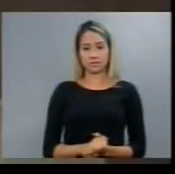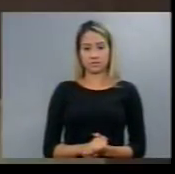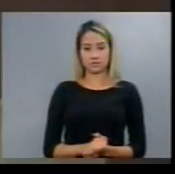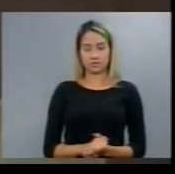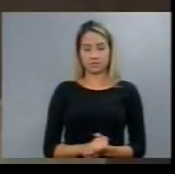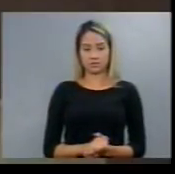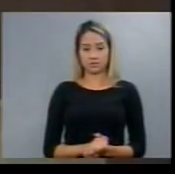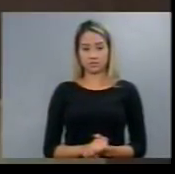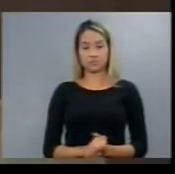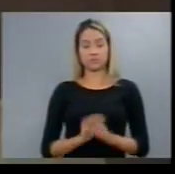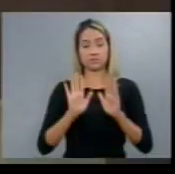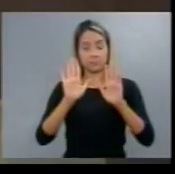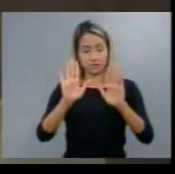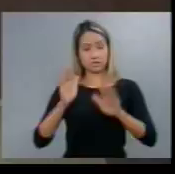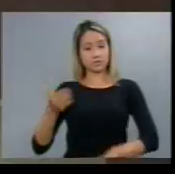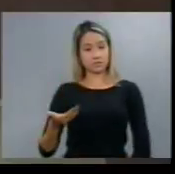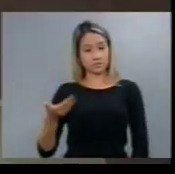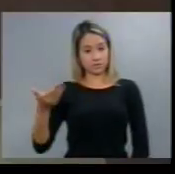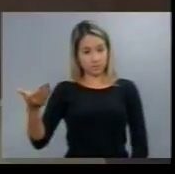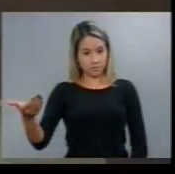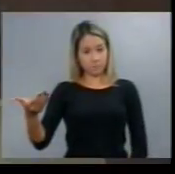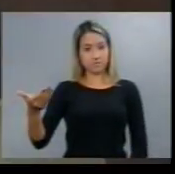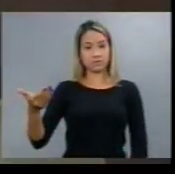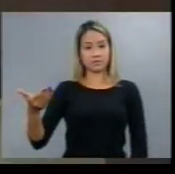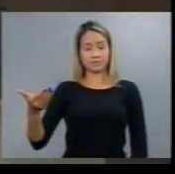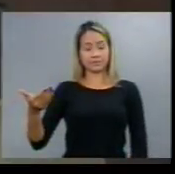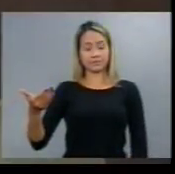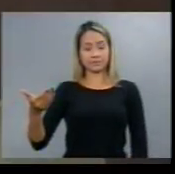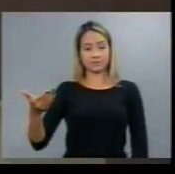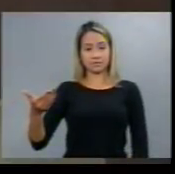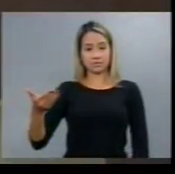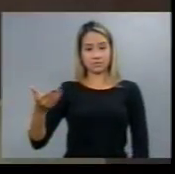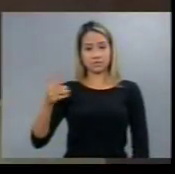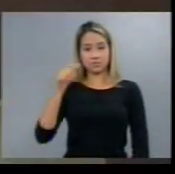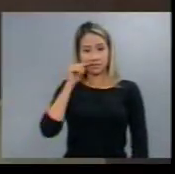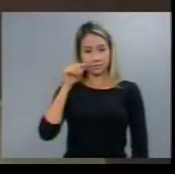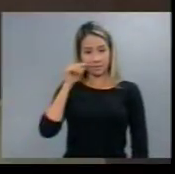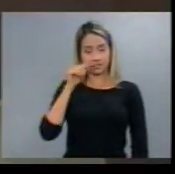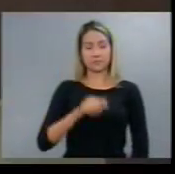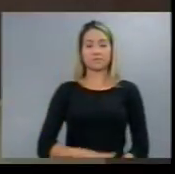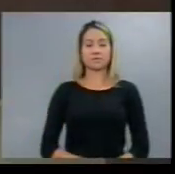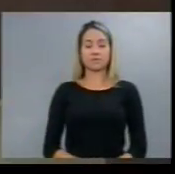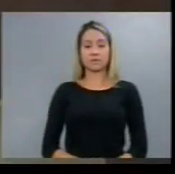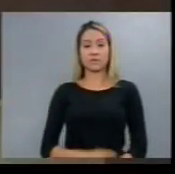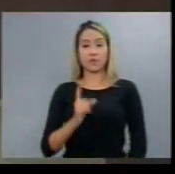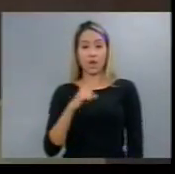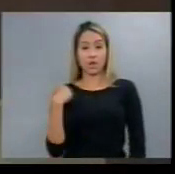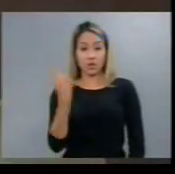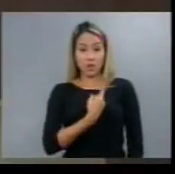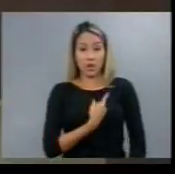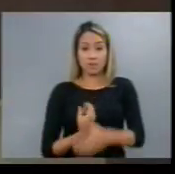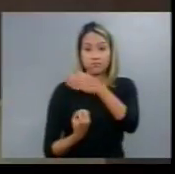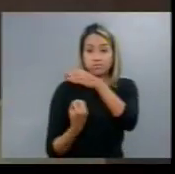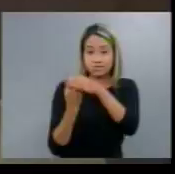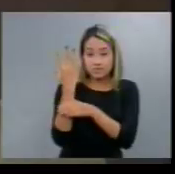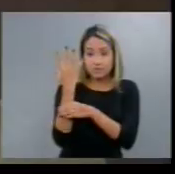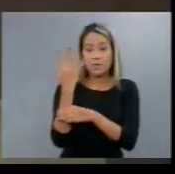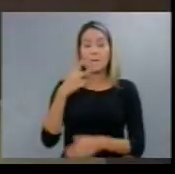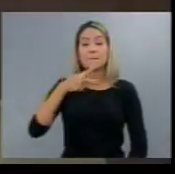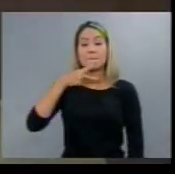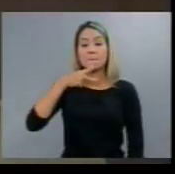passar para o deputado Carlos Felipe, também médico. Veja, nós que fundamos o PSOL, o fundamos inclusive... Deputado